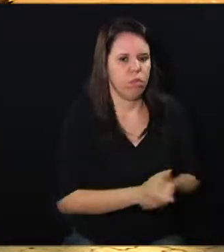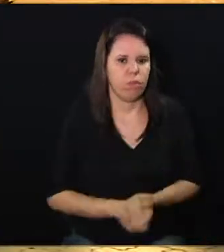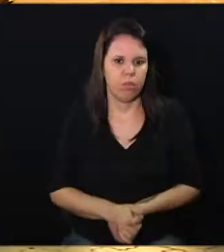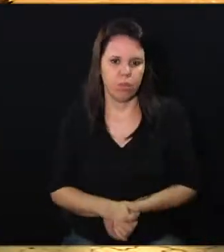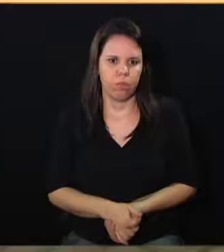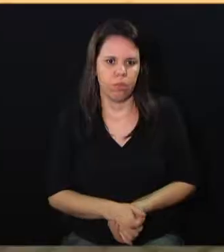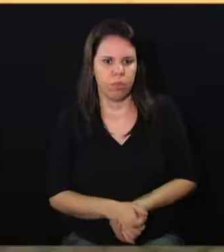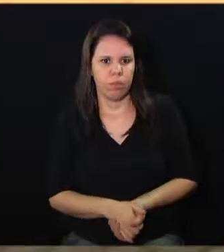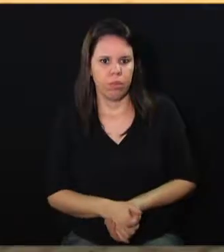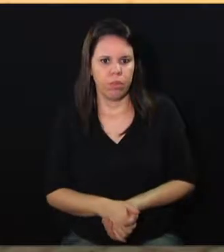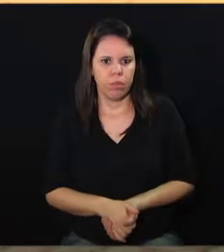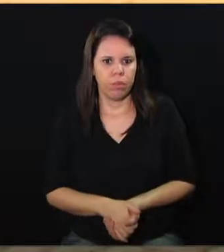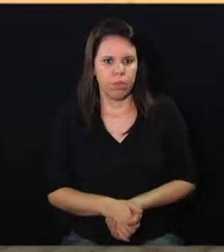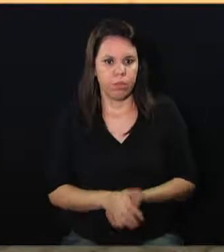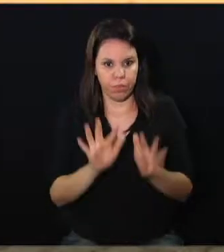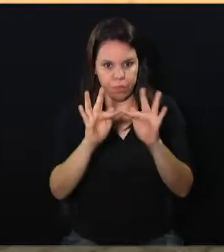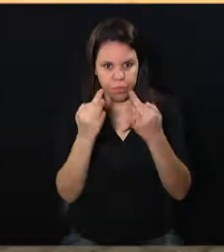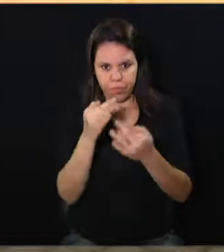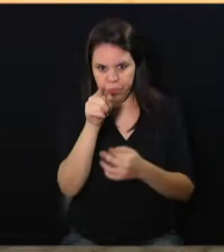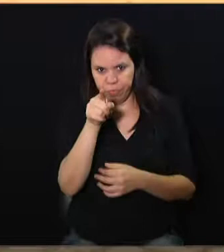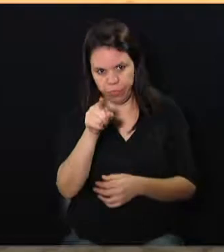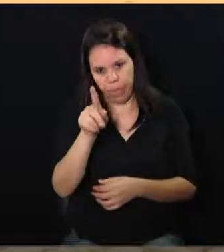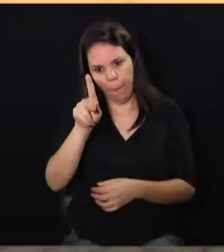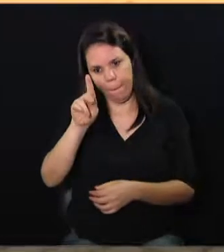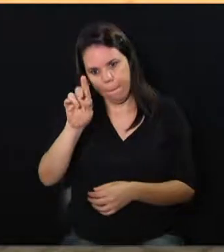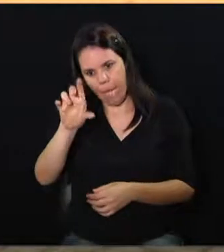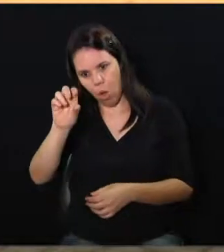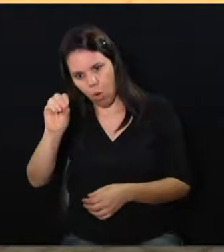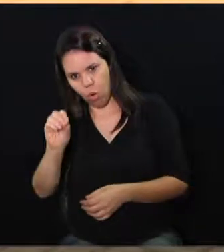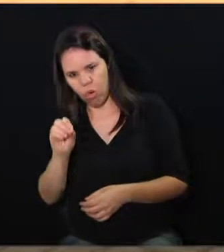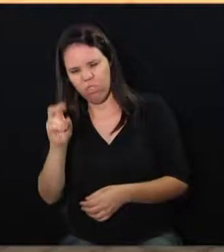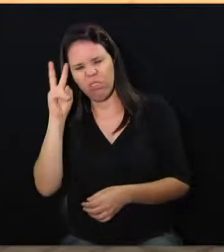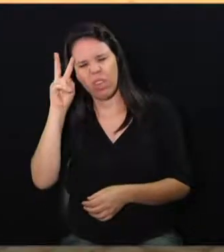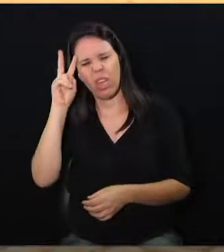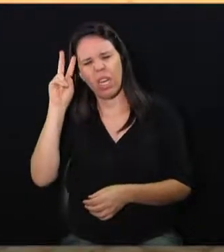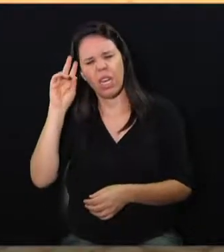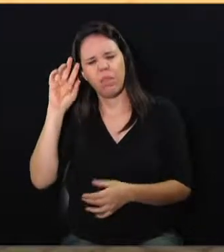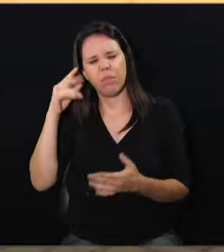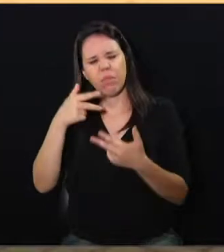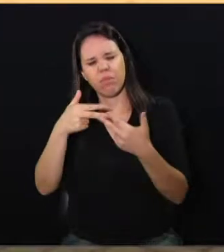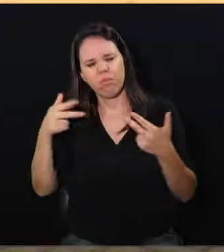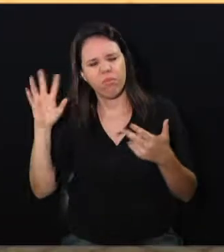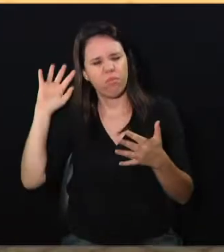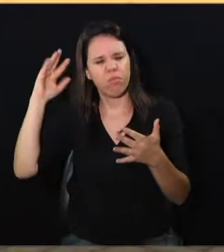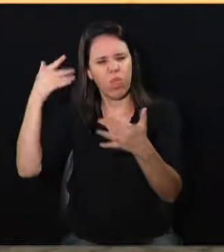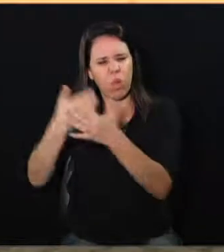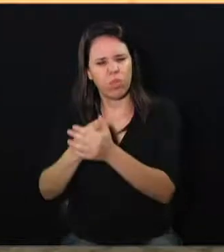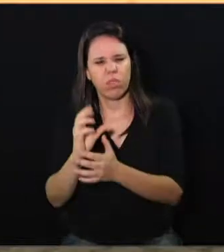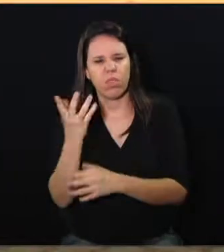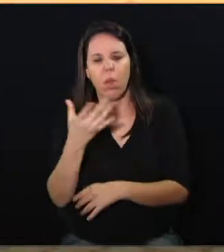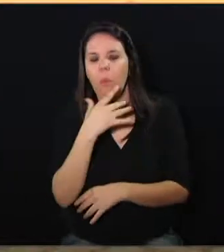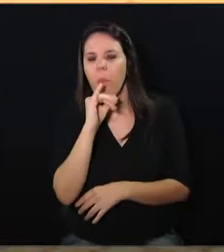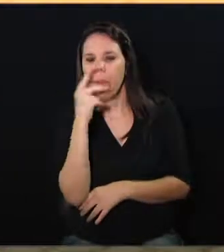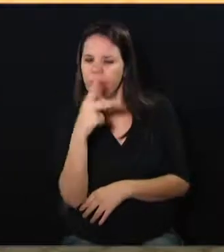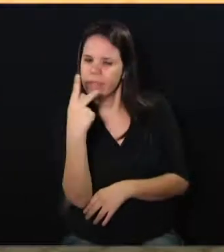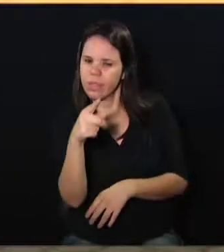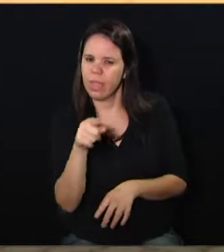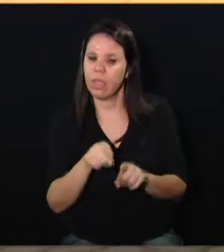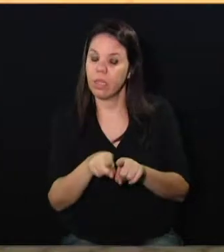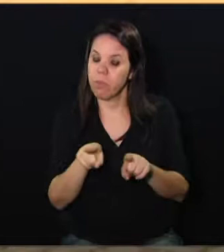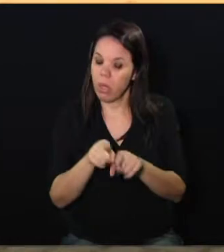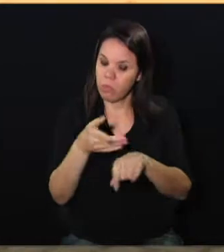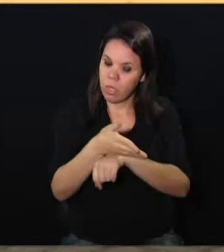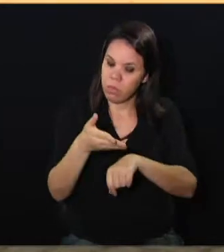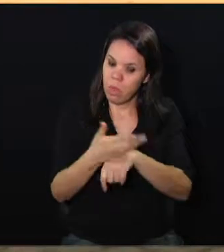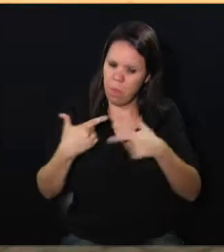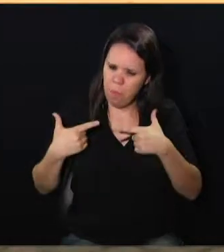nossa cidade. A família de Paulo é cheia de lembranças desta época. É que o pai dele também participou